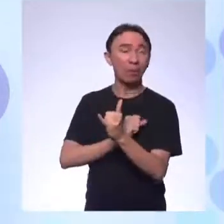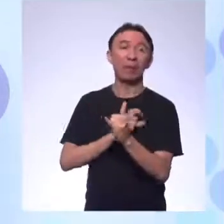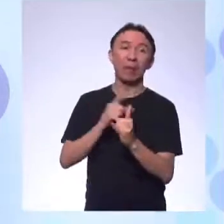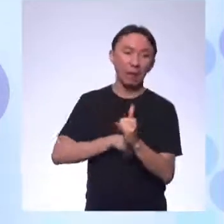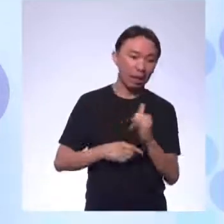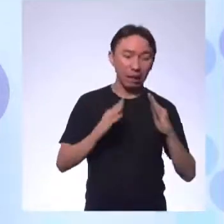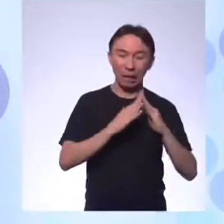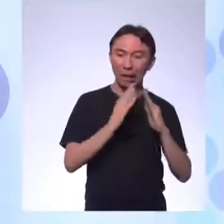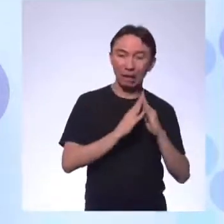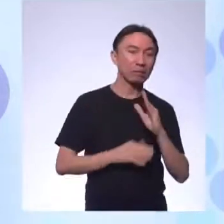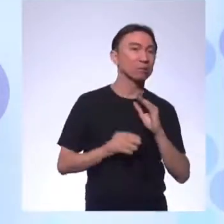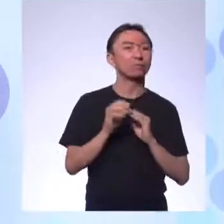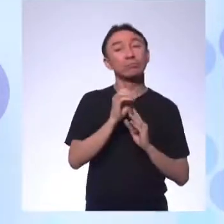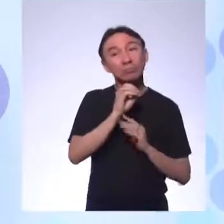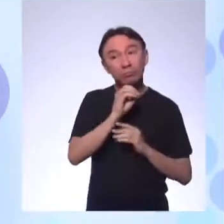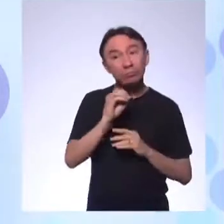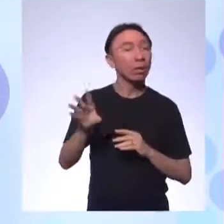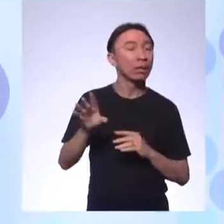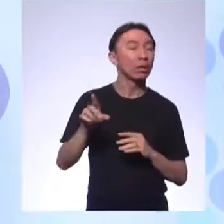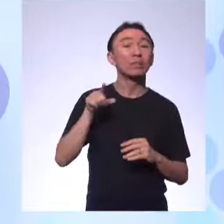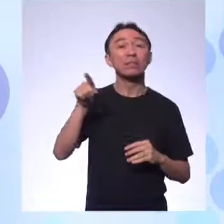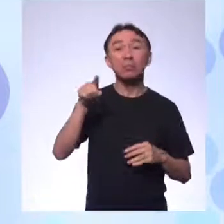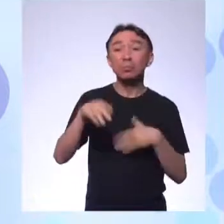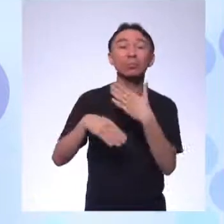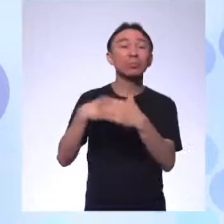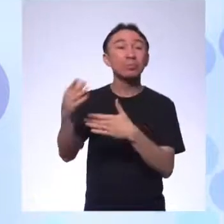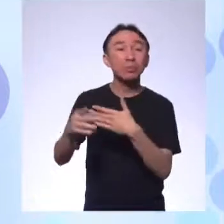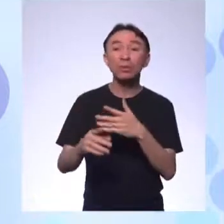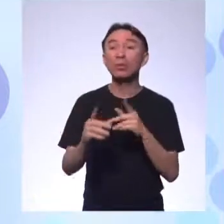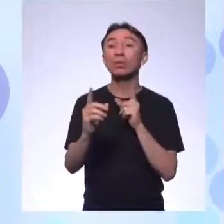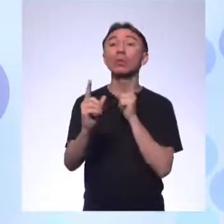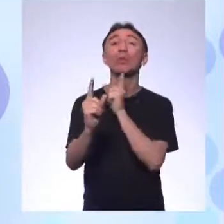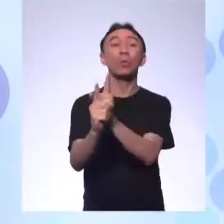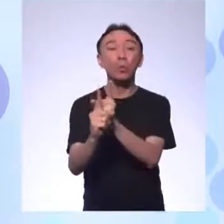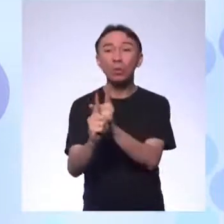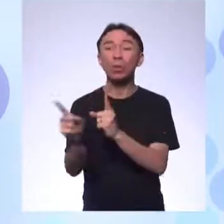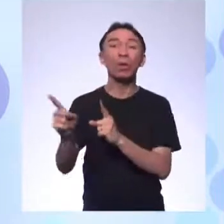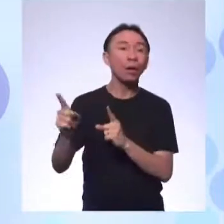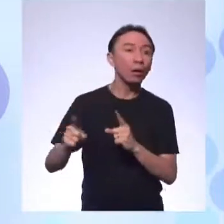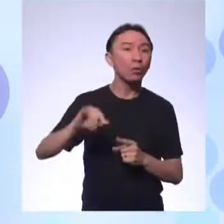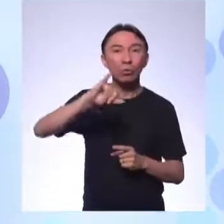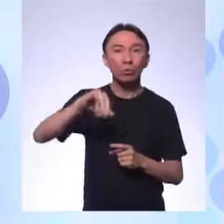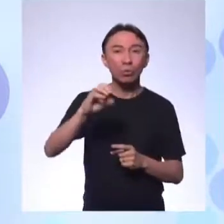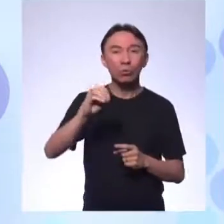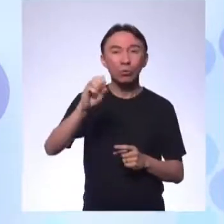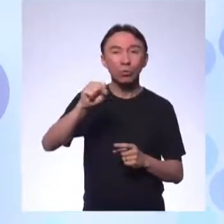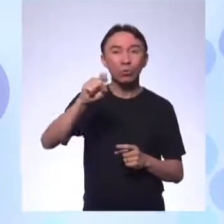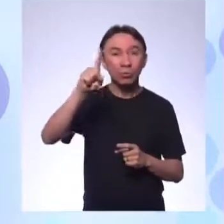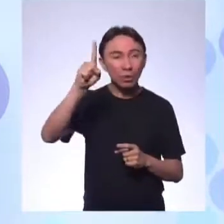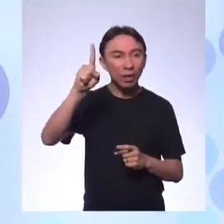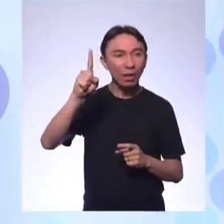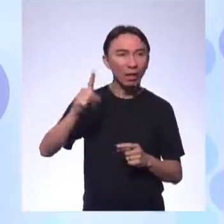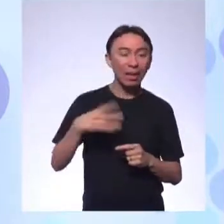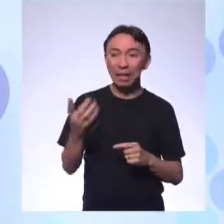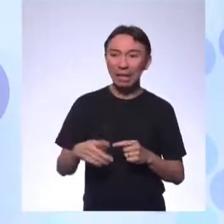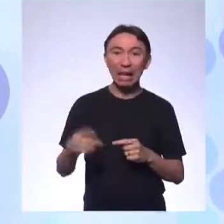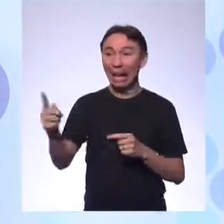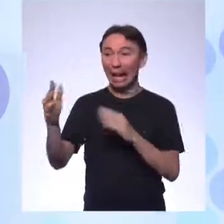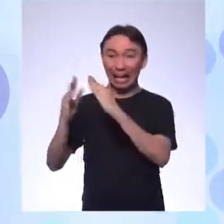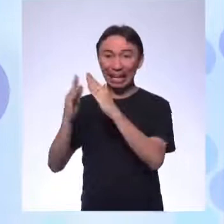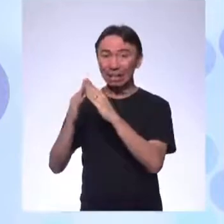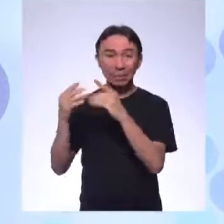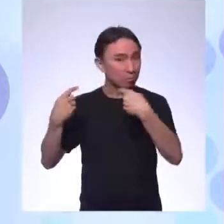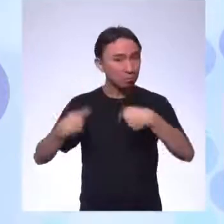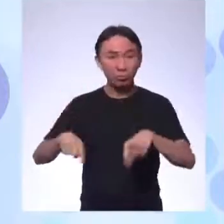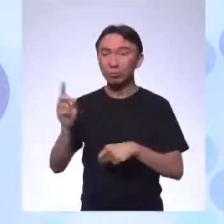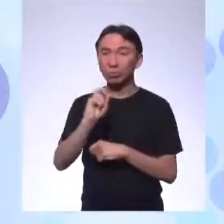casa e no meio do caminho ela encontra com José. Então ela não precisou chegar até a casa dele. E ela